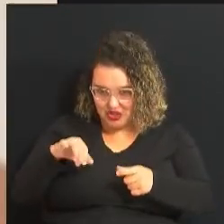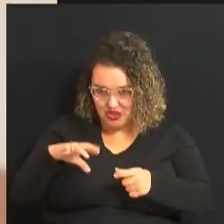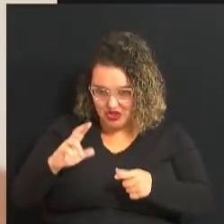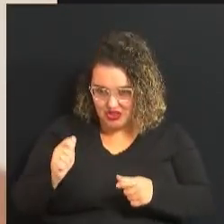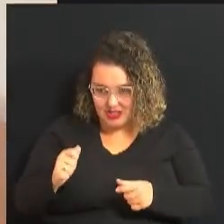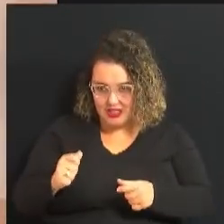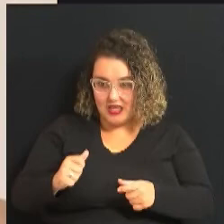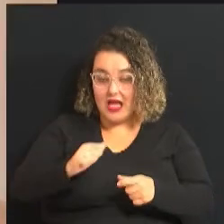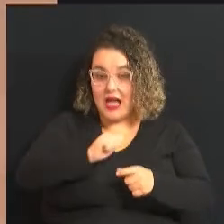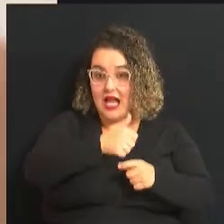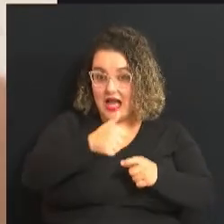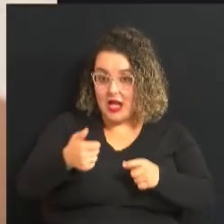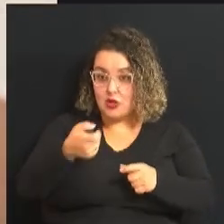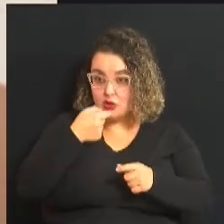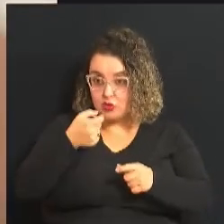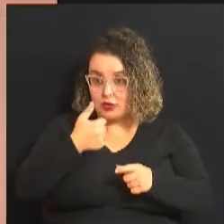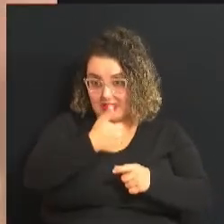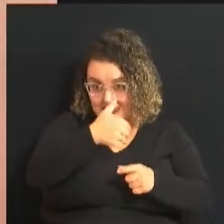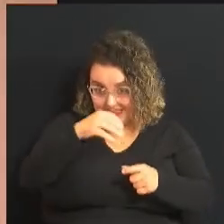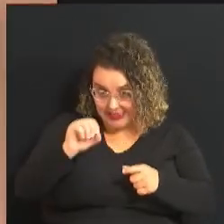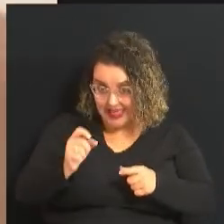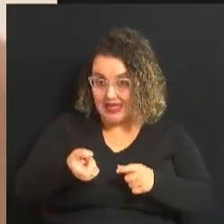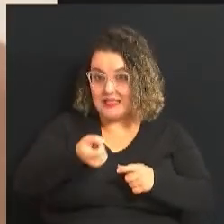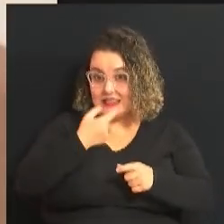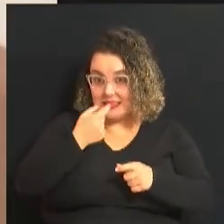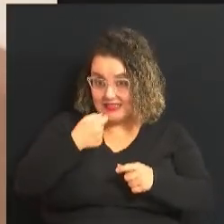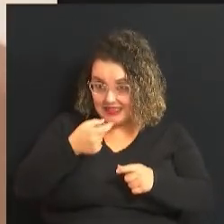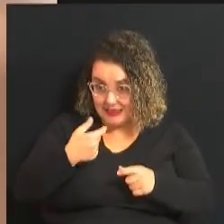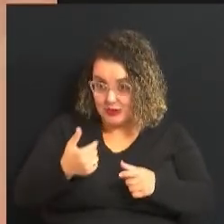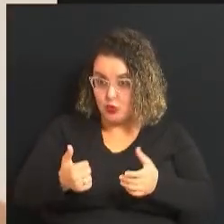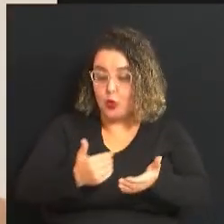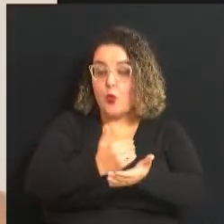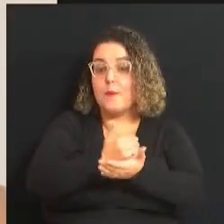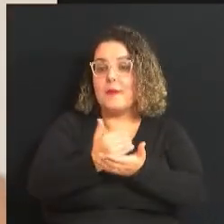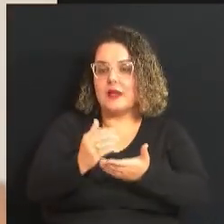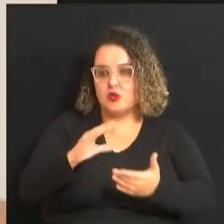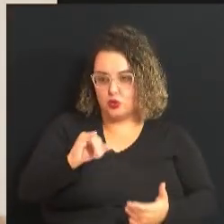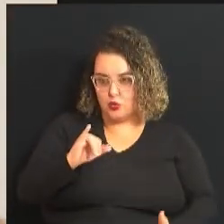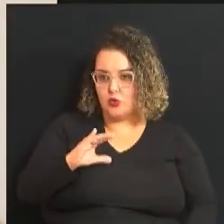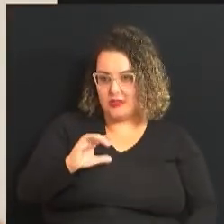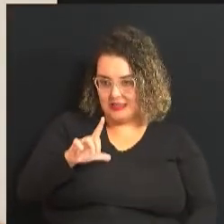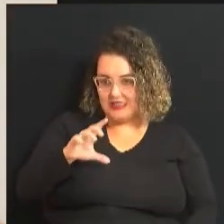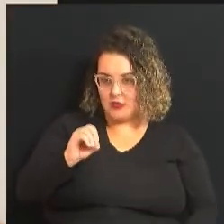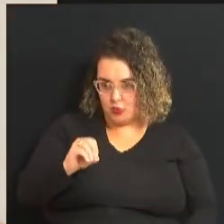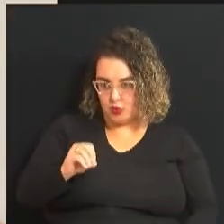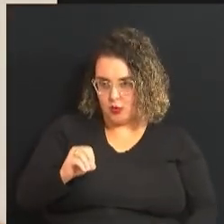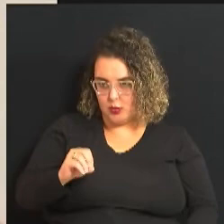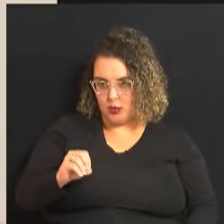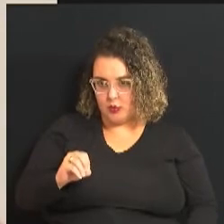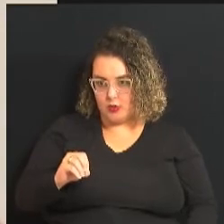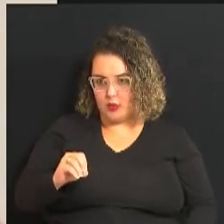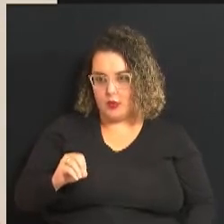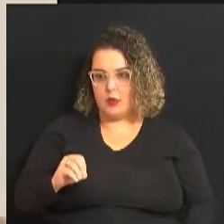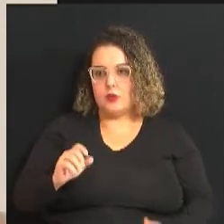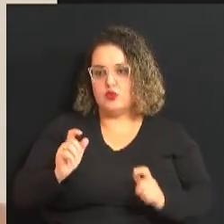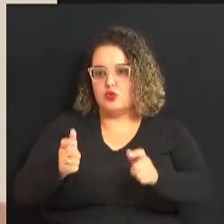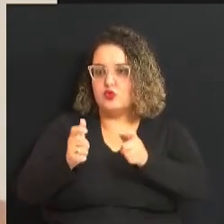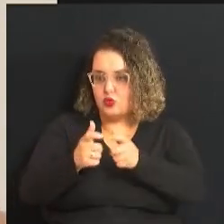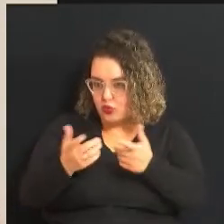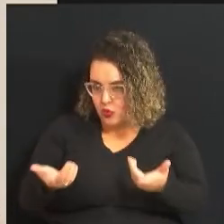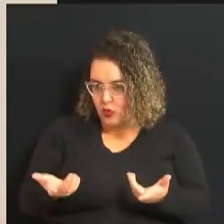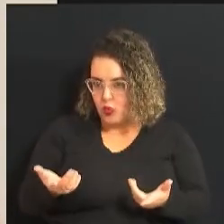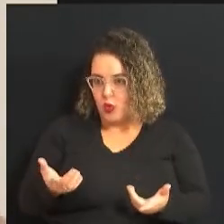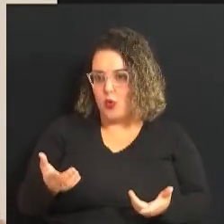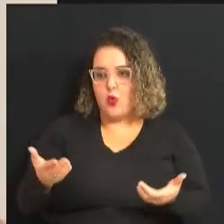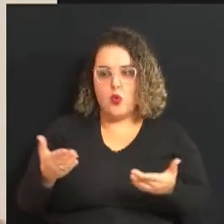primeiras pílulas, né, as 10 primeiras pílulas do início do ciclo, principalmente pílulas de dosagens baixas. Hoje em dia a gente tem